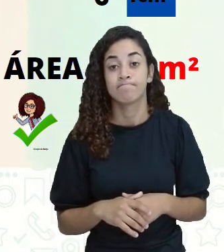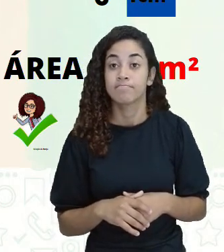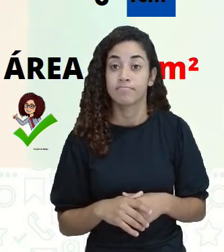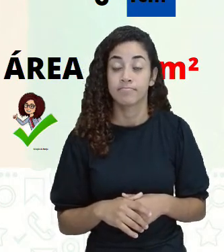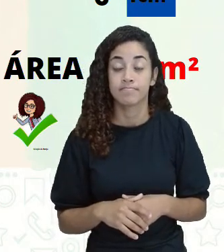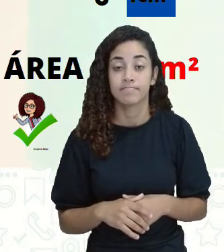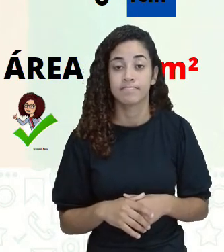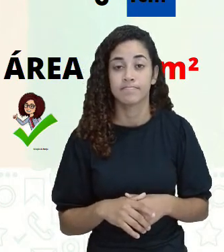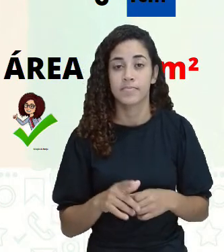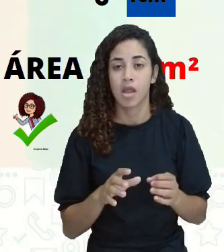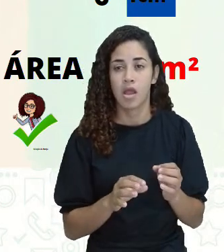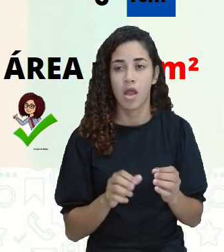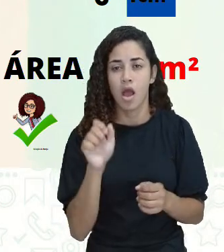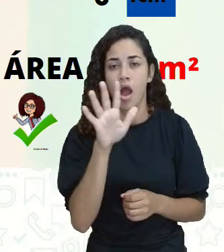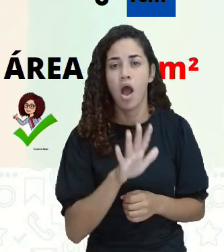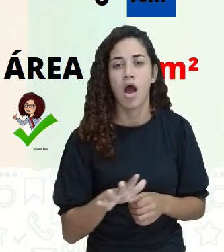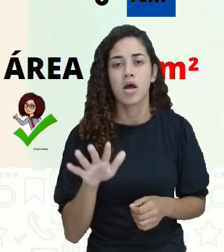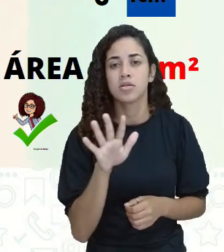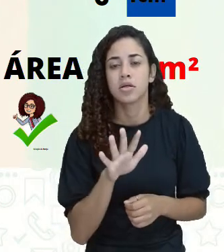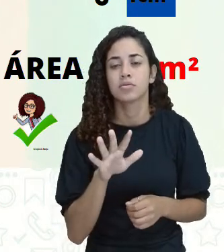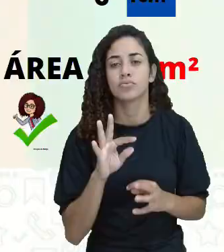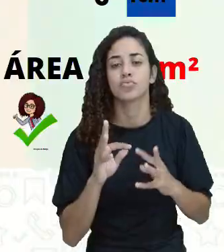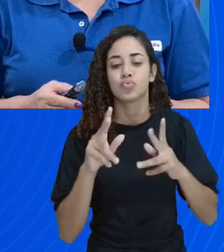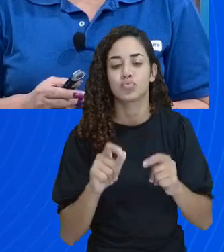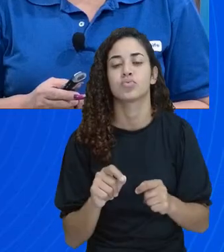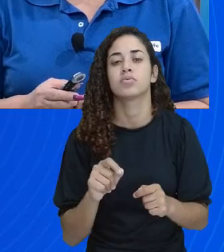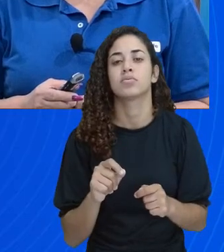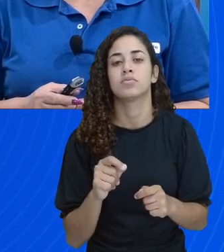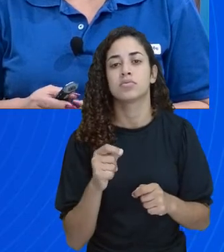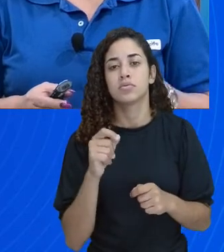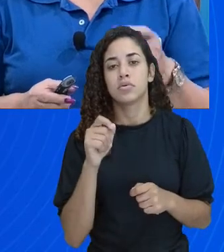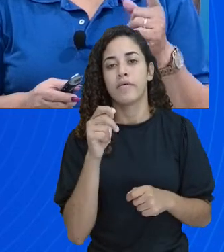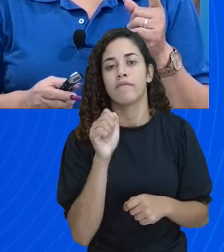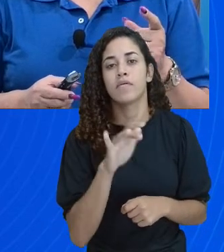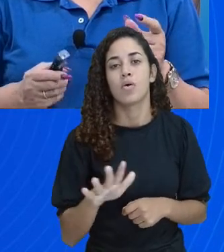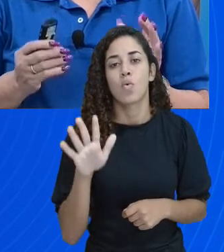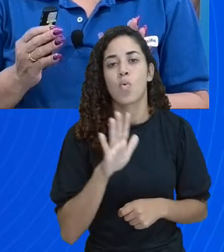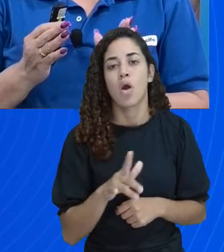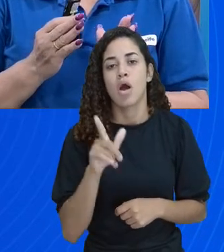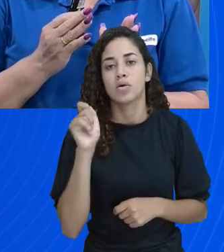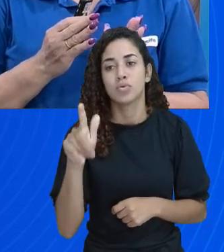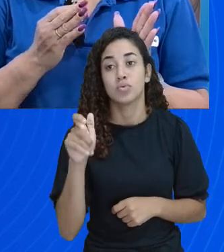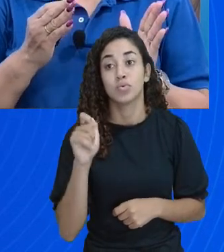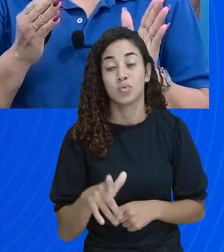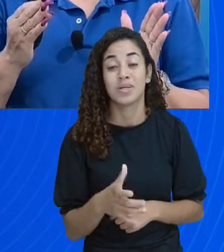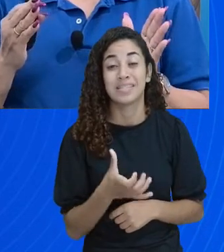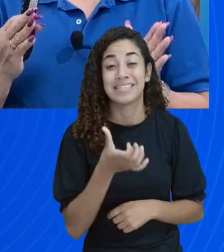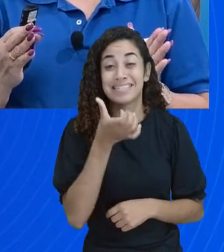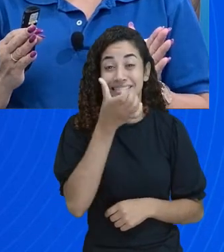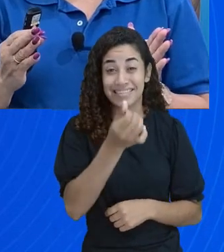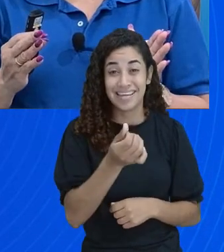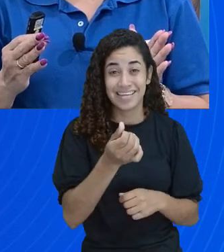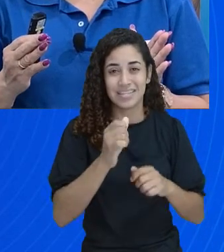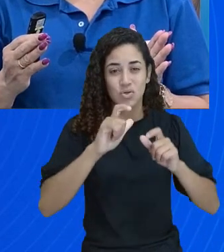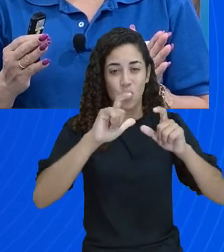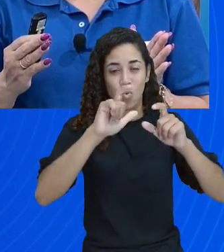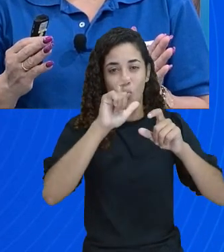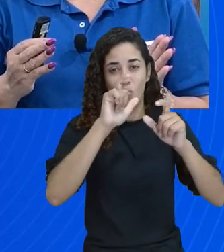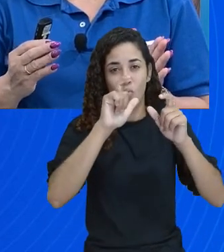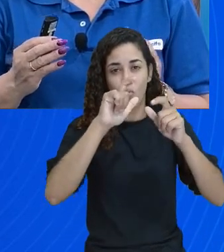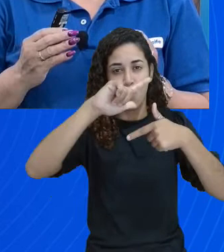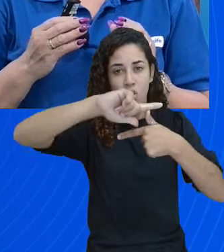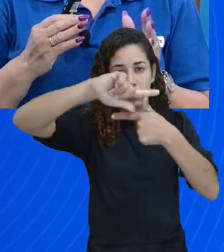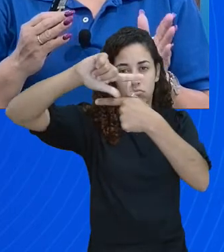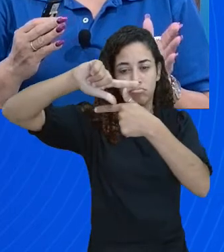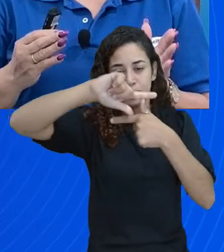Então, qual a área do polígono azul? Ou seja, ele tem 6 quadradinhos, né? Ou